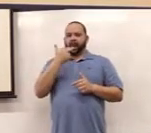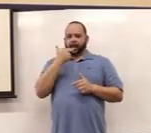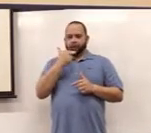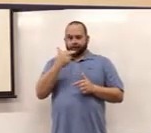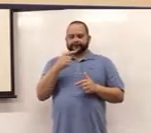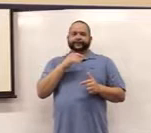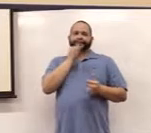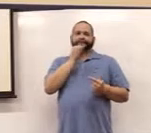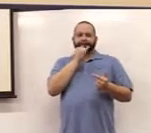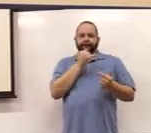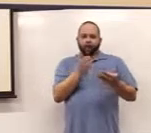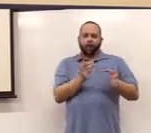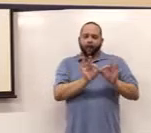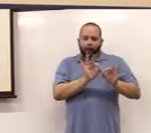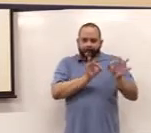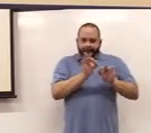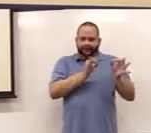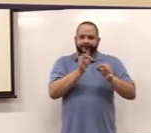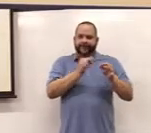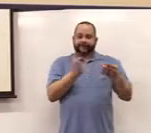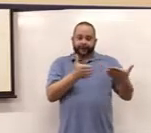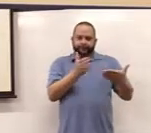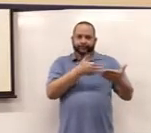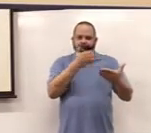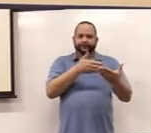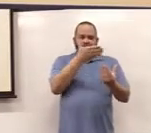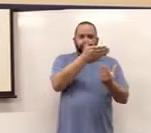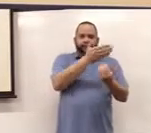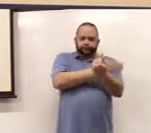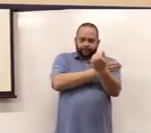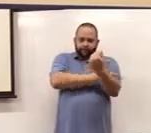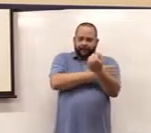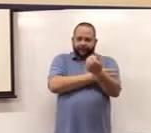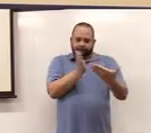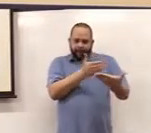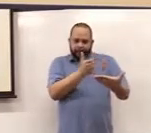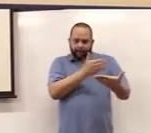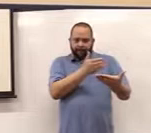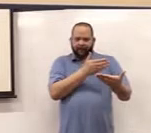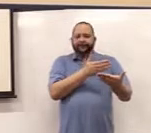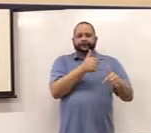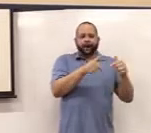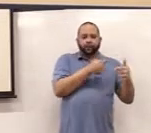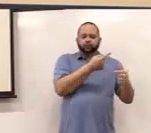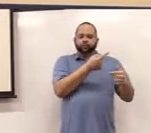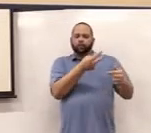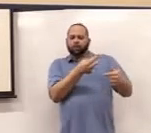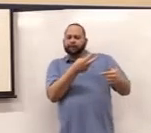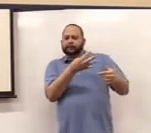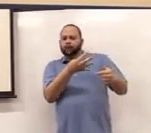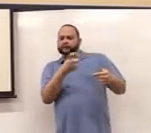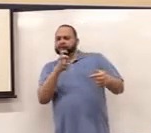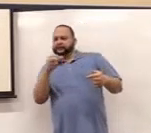pastas separadas, né? Então, o trabalho 1, o trabalho 2, o trabalho 3. Então até o opus 10, o trabalho 10 dele, mais ou menos, vai